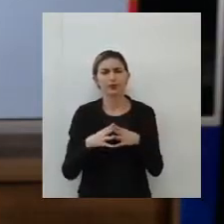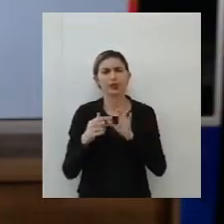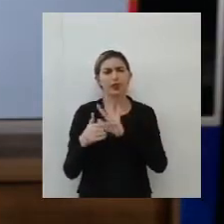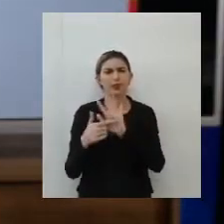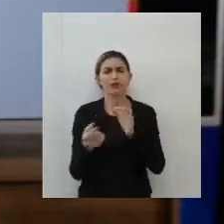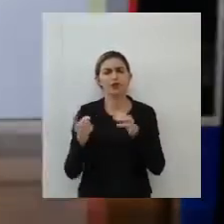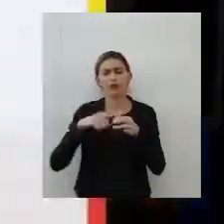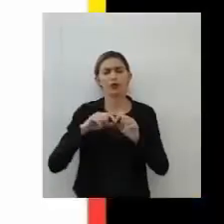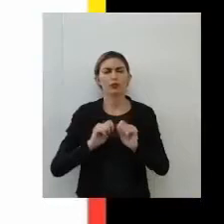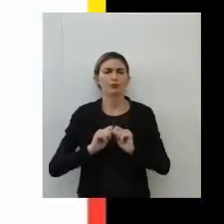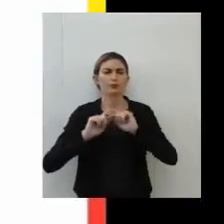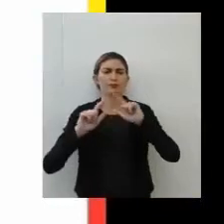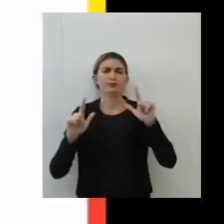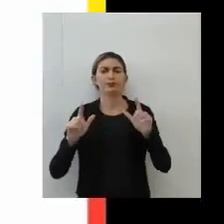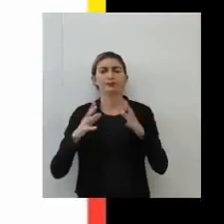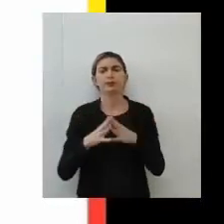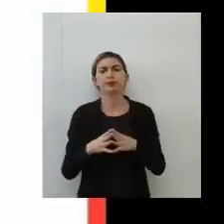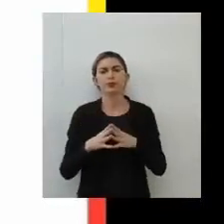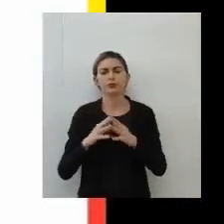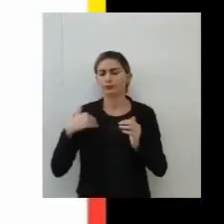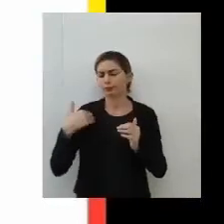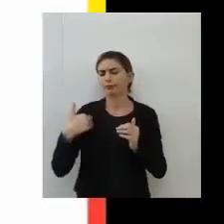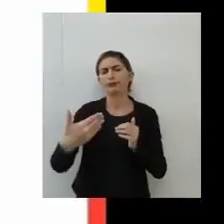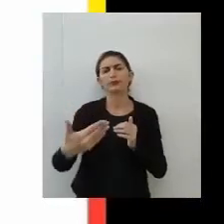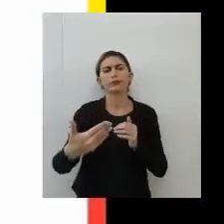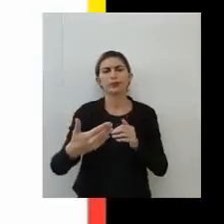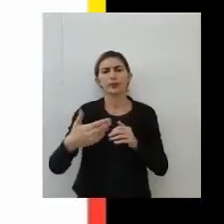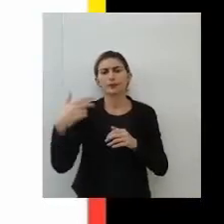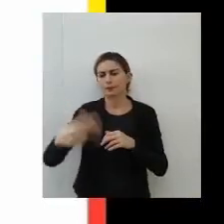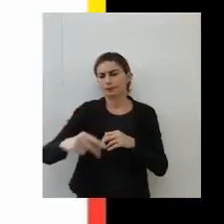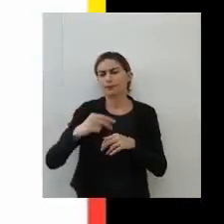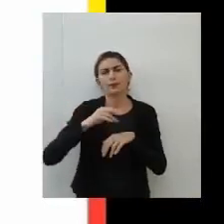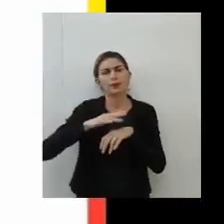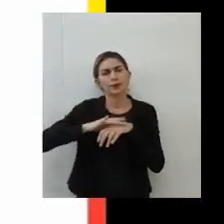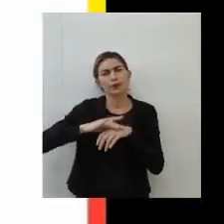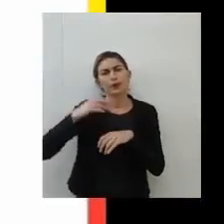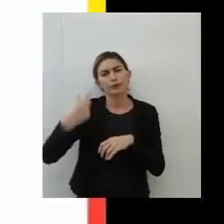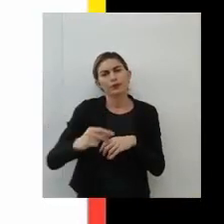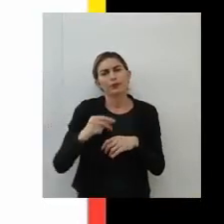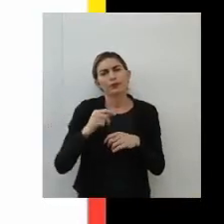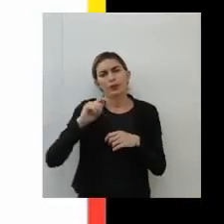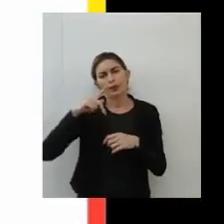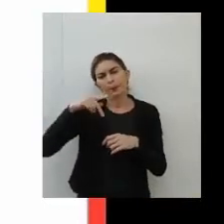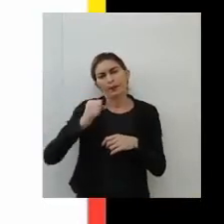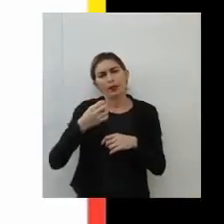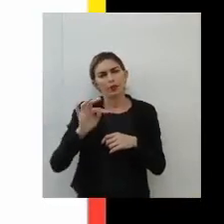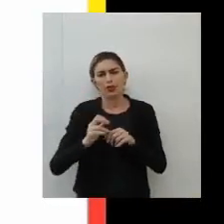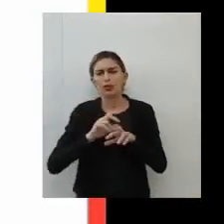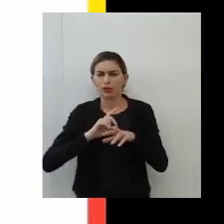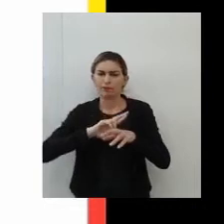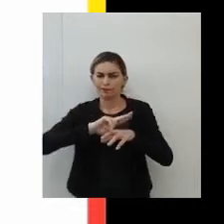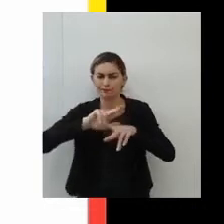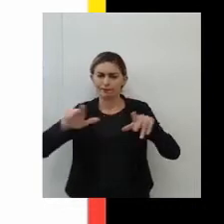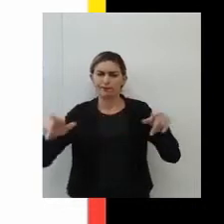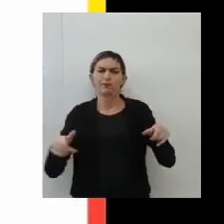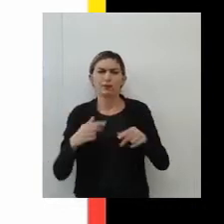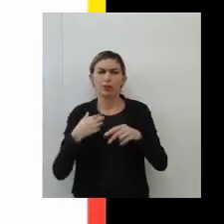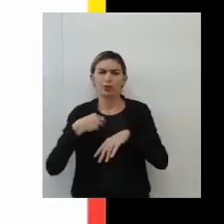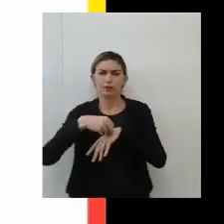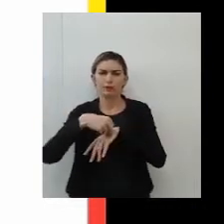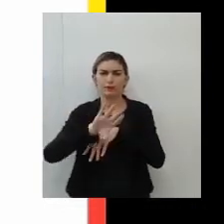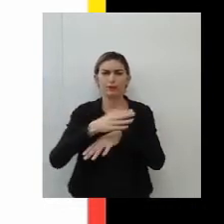o slide, por favor. Consequências da peste. Houveram várias consequências, mas eu quero trazer para